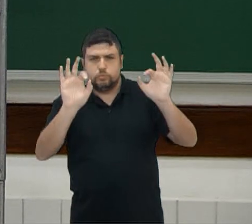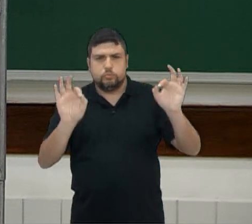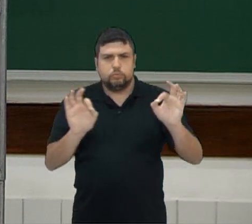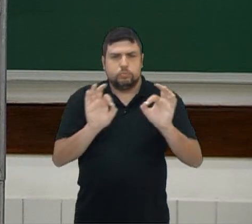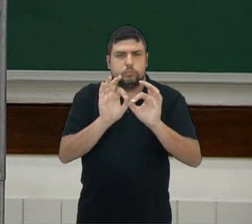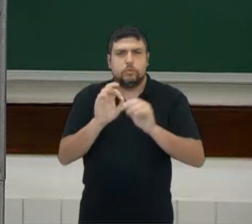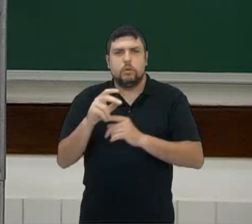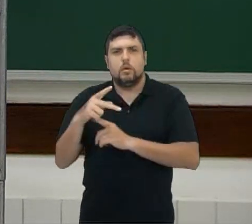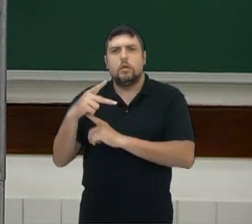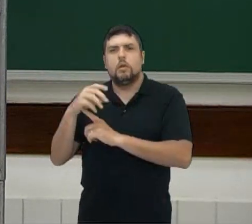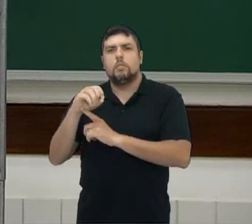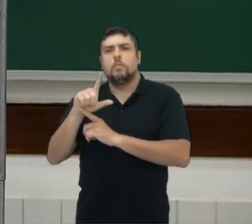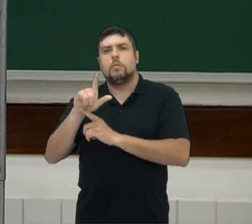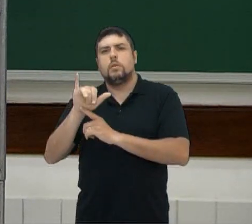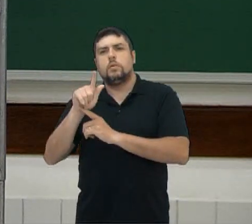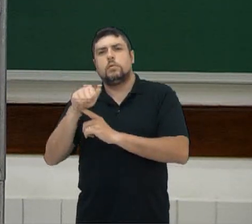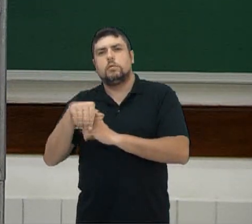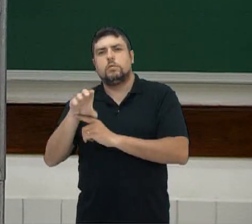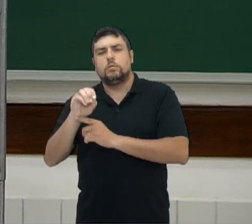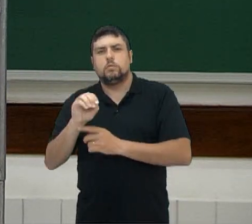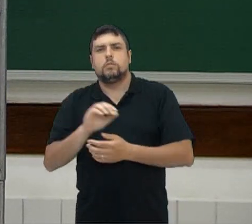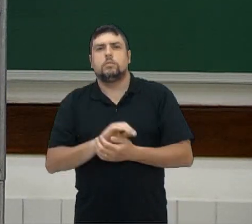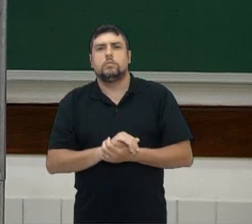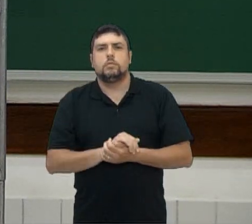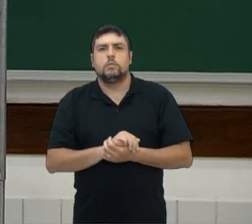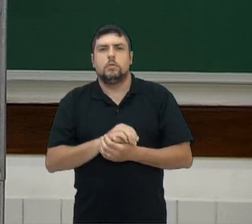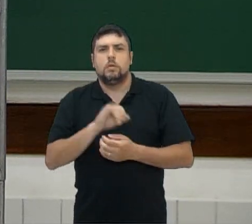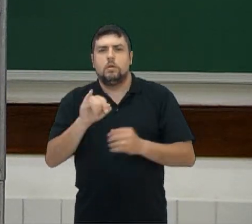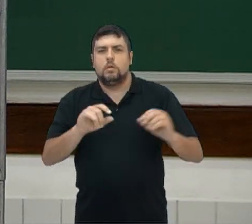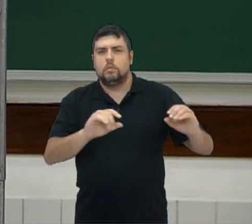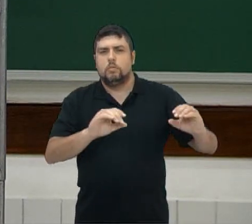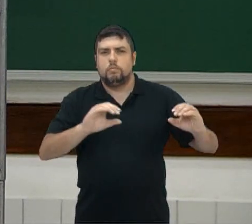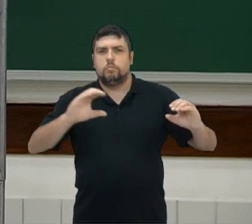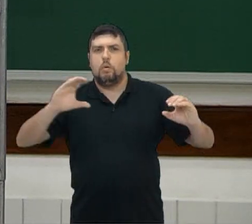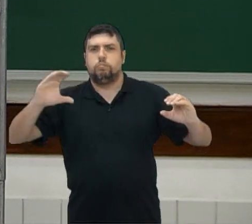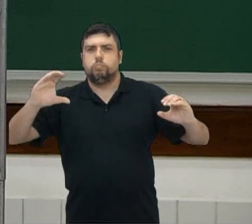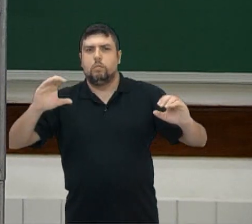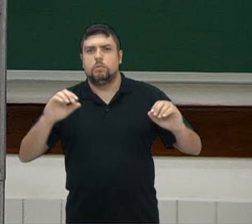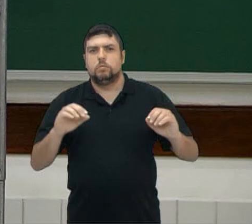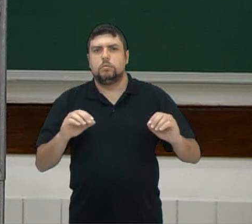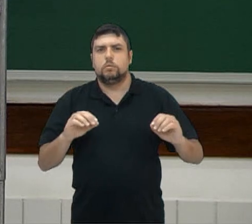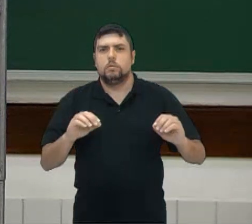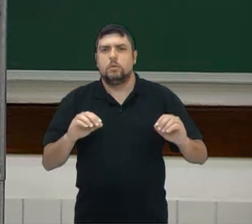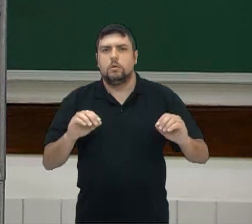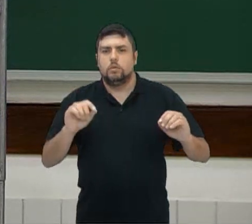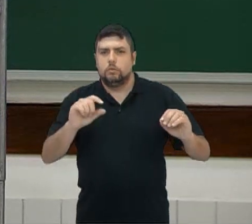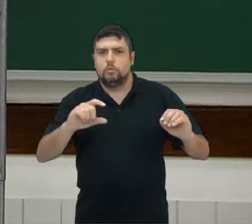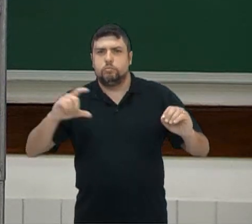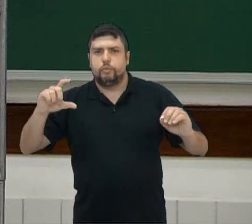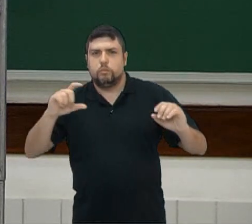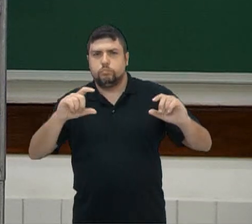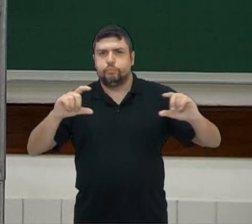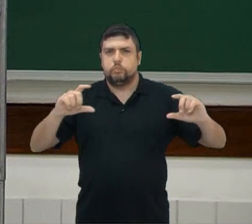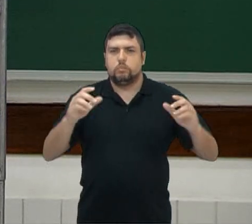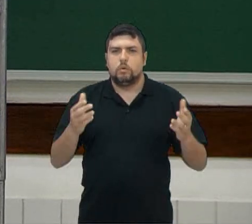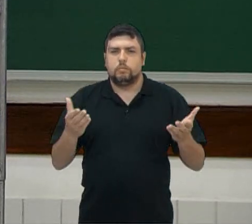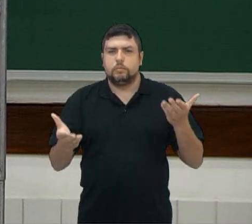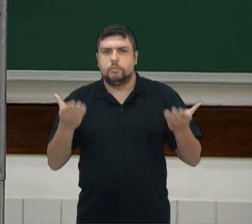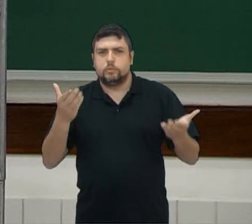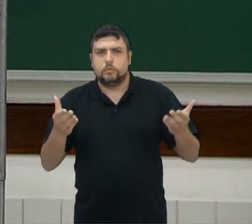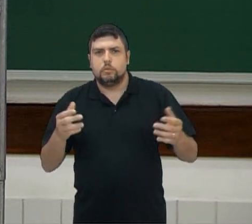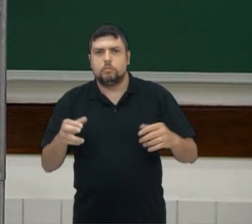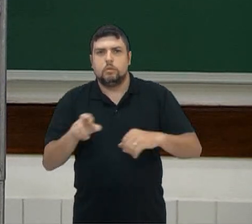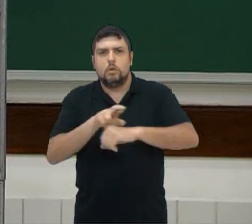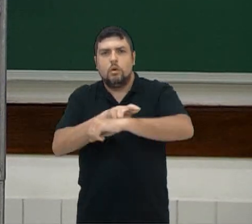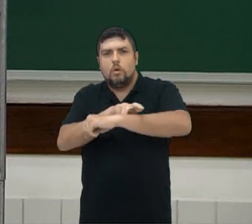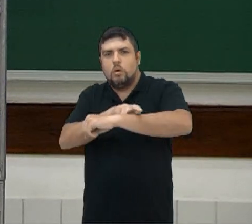se os perímetros aumentam proporcionalmente, o seu lado aumentou na mesma proporção, o seu raio aumentou na